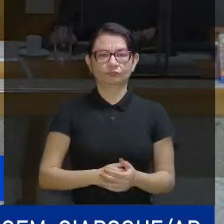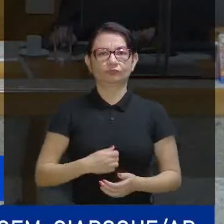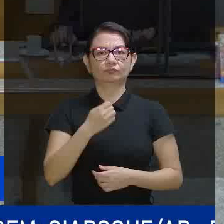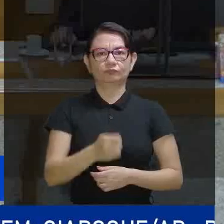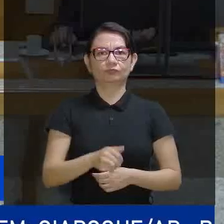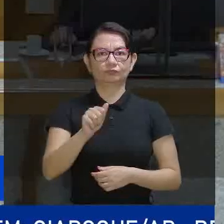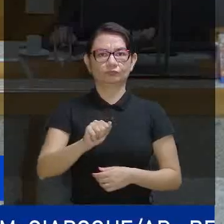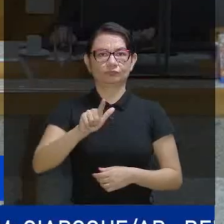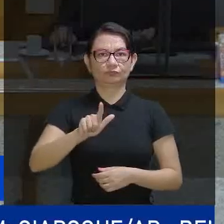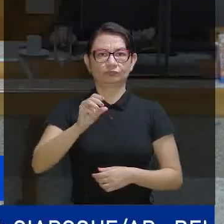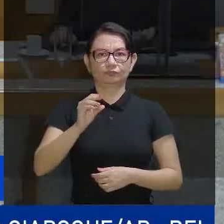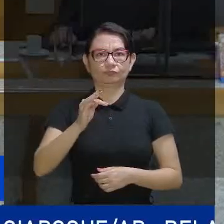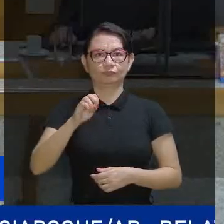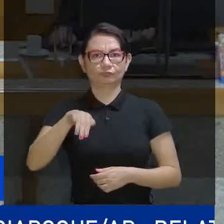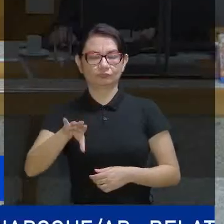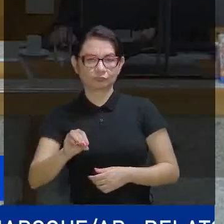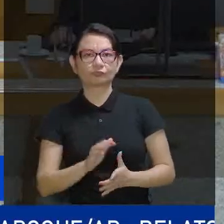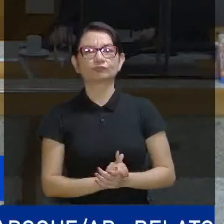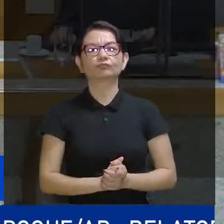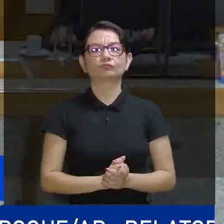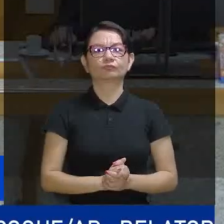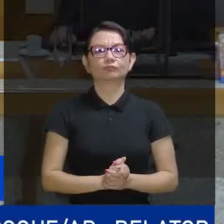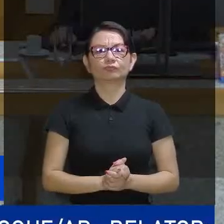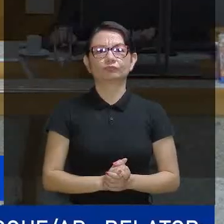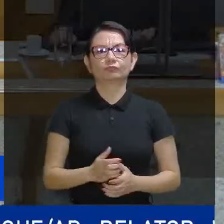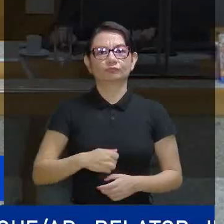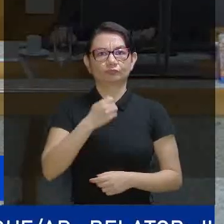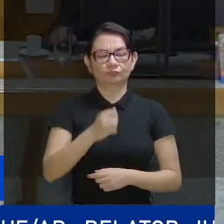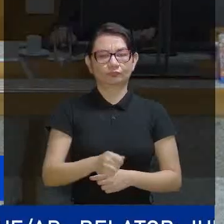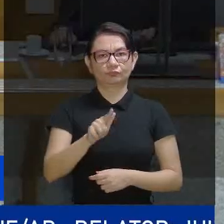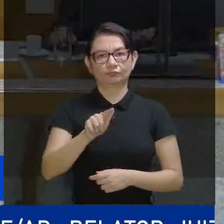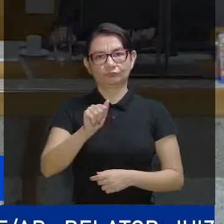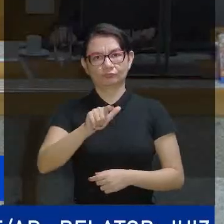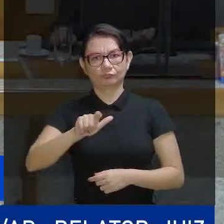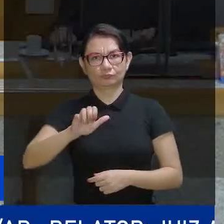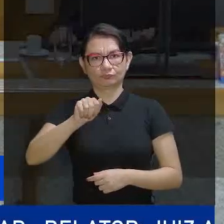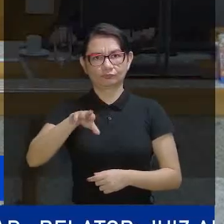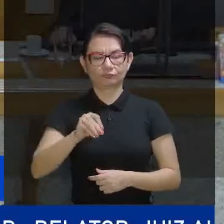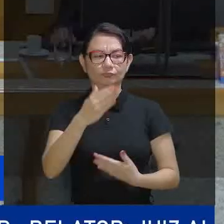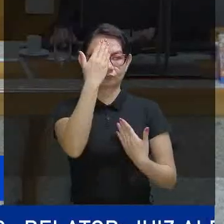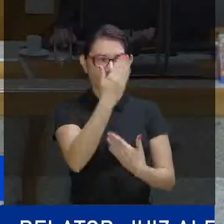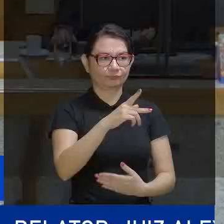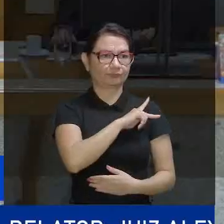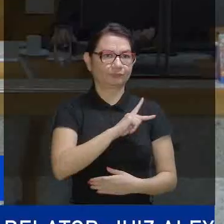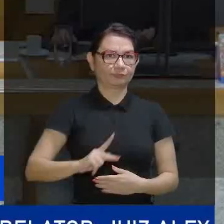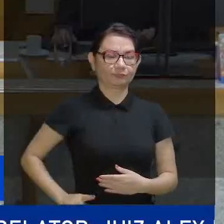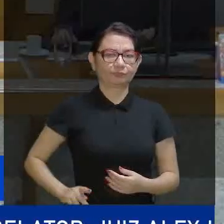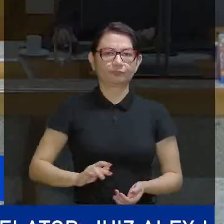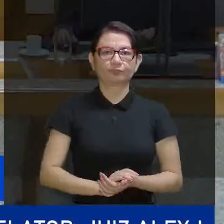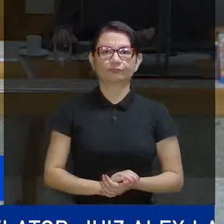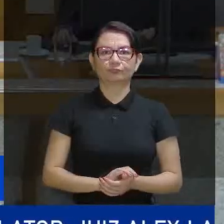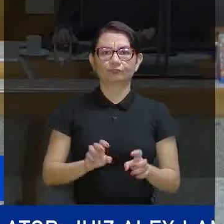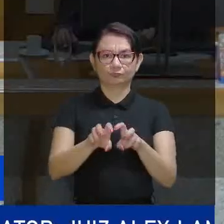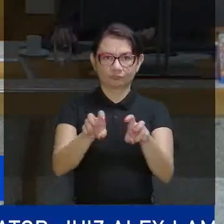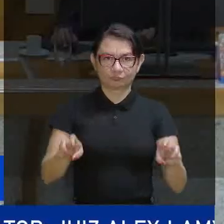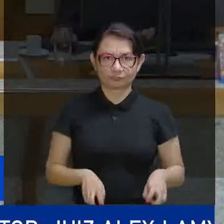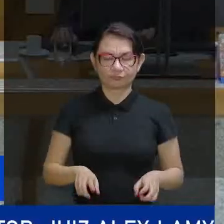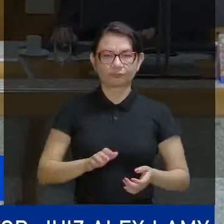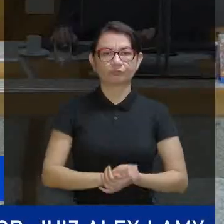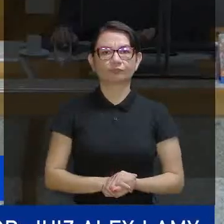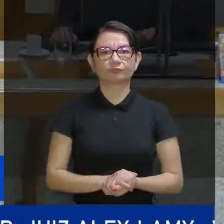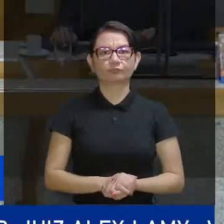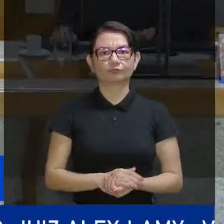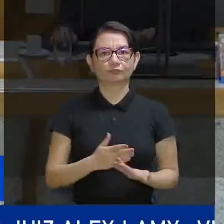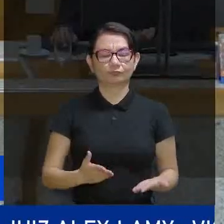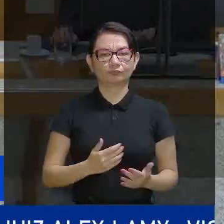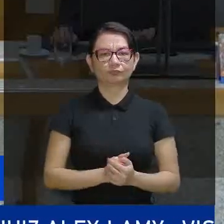Agostinho Silvério. O juiz Galiano Sei está com a palavra. Obrigado, senhor presidente. Senhor presidente, eminentes pares, e de